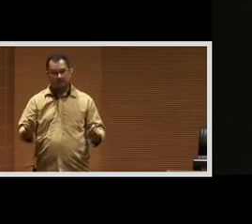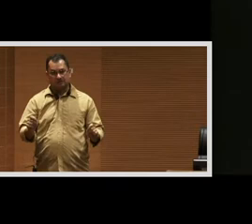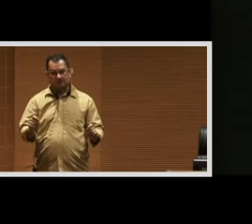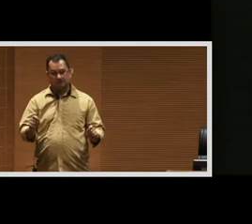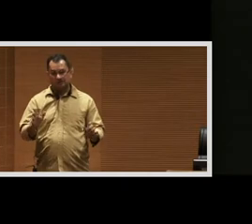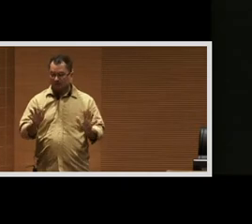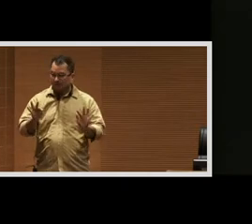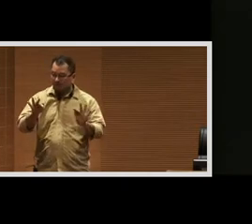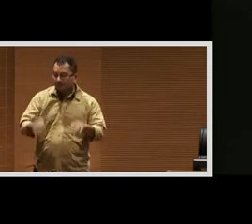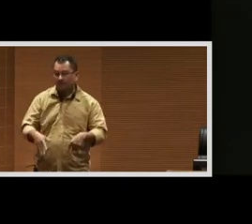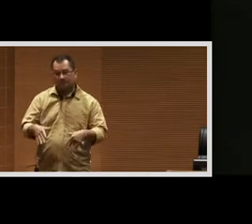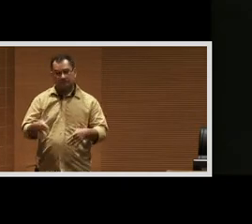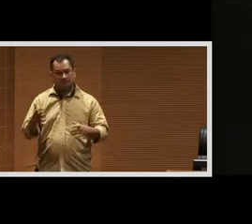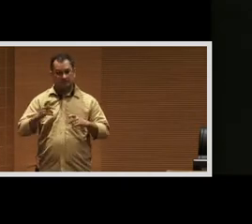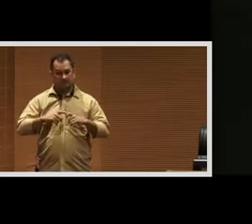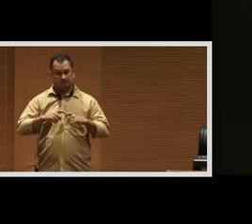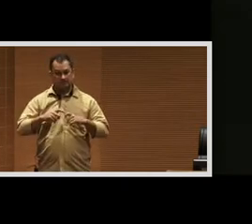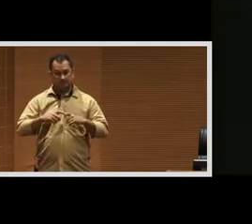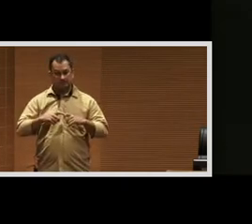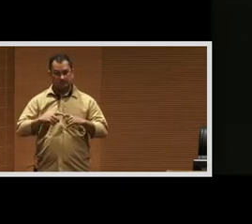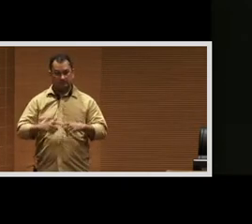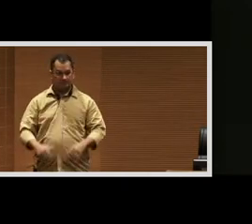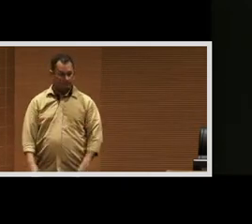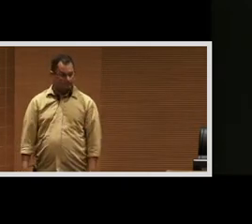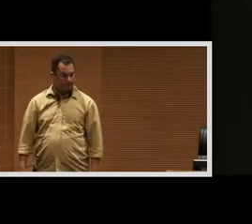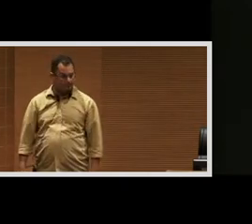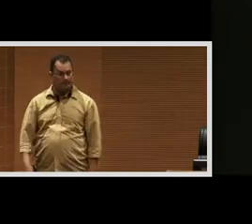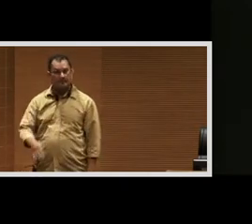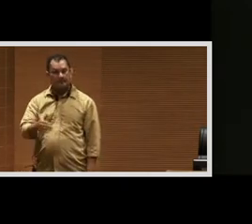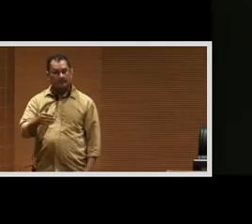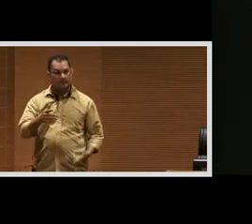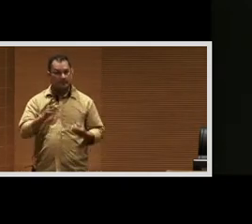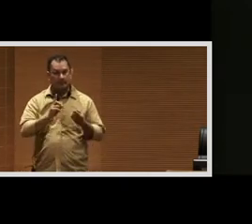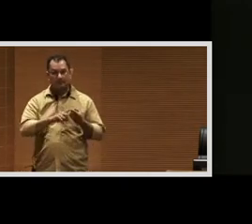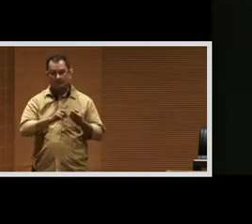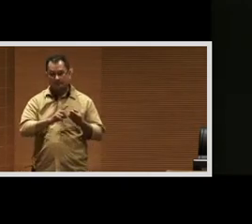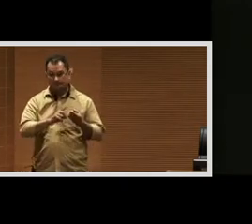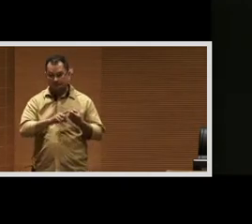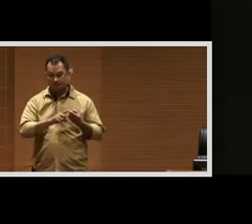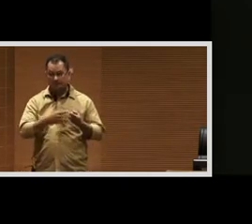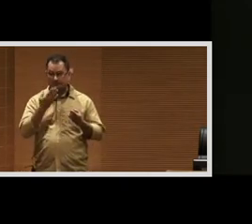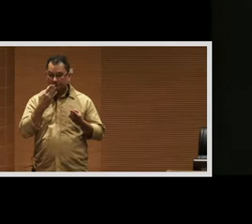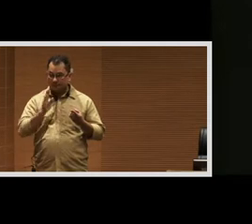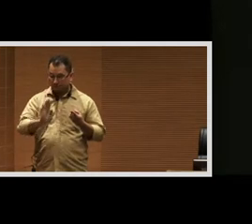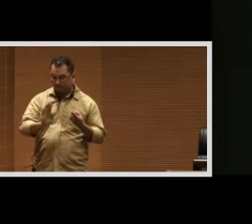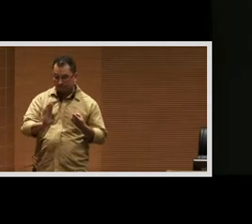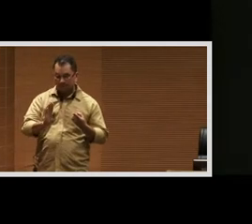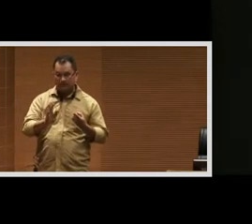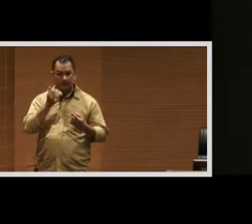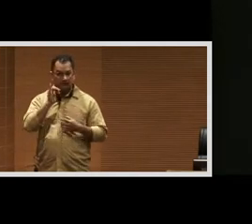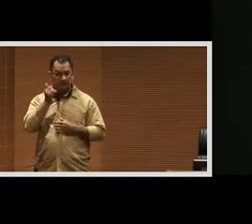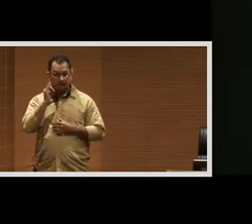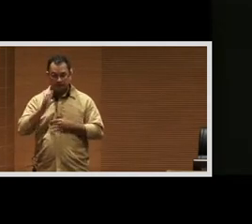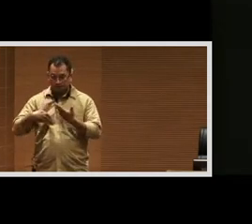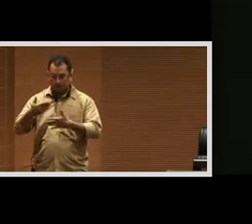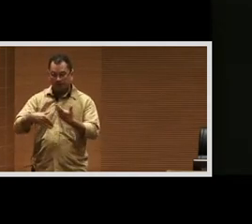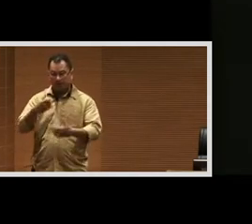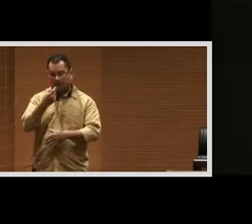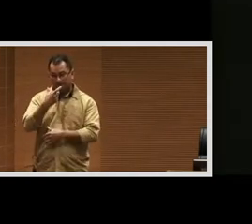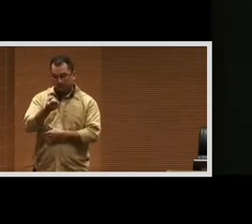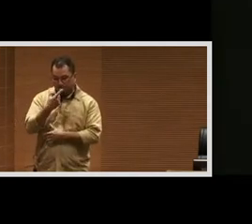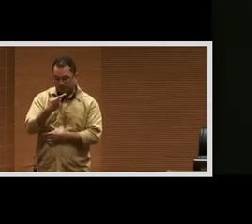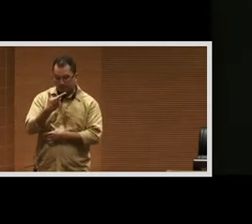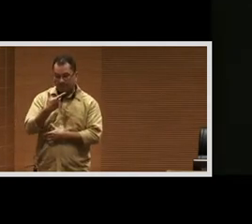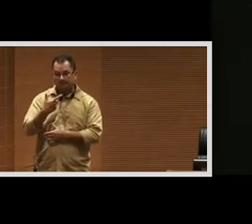fim da medicina. Né? A primeira promessa, narrando o processo de medicalização de um